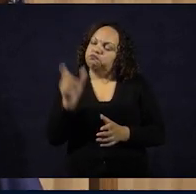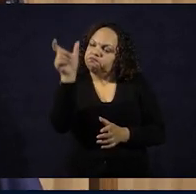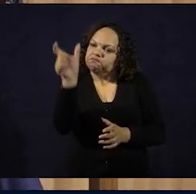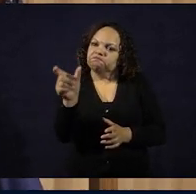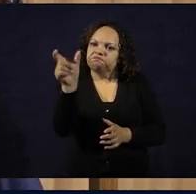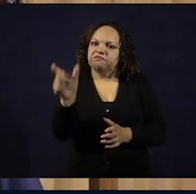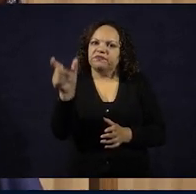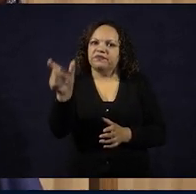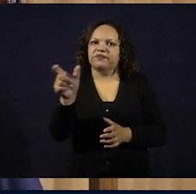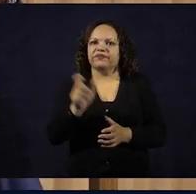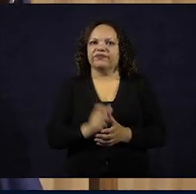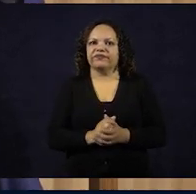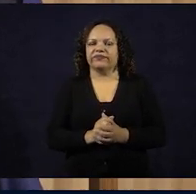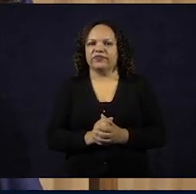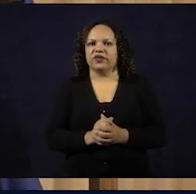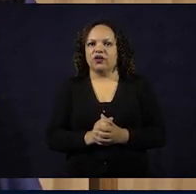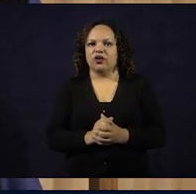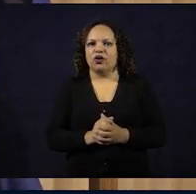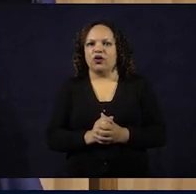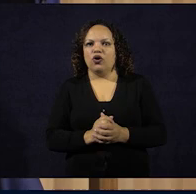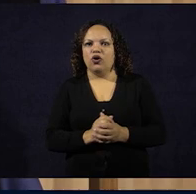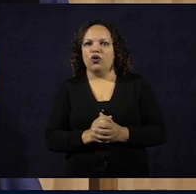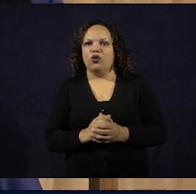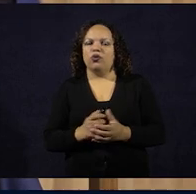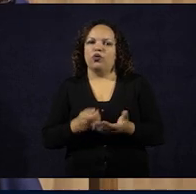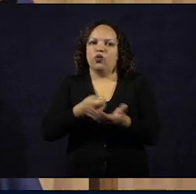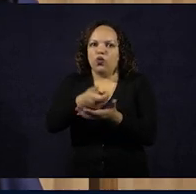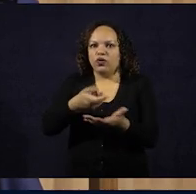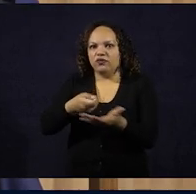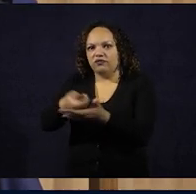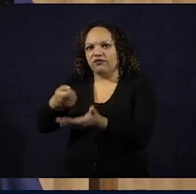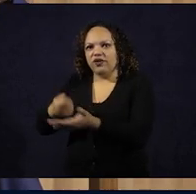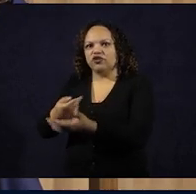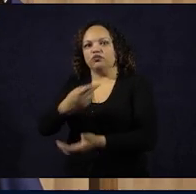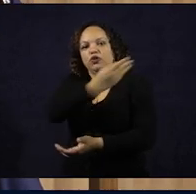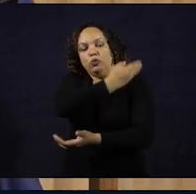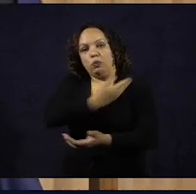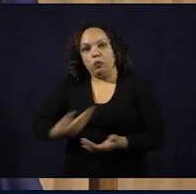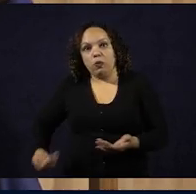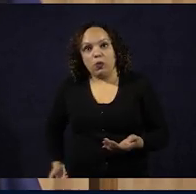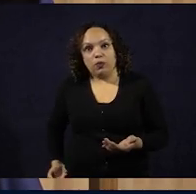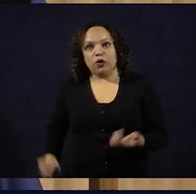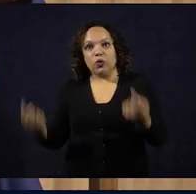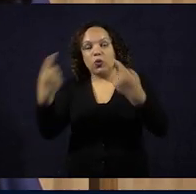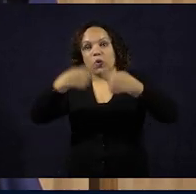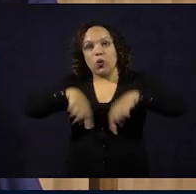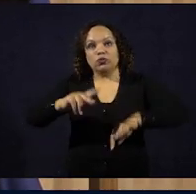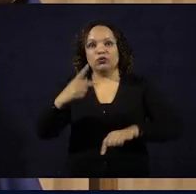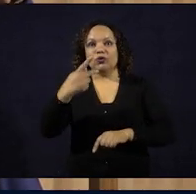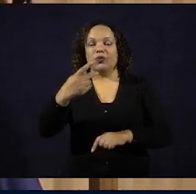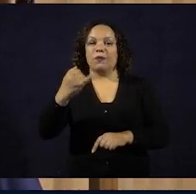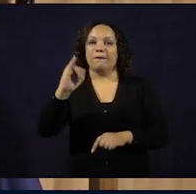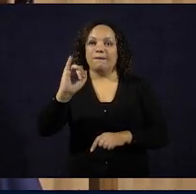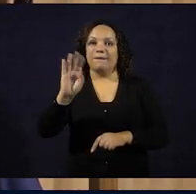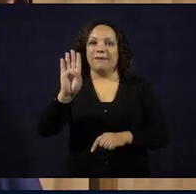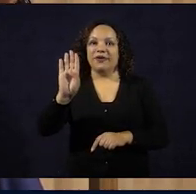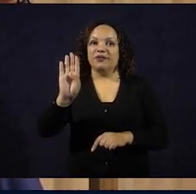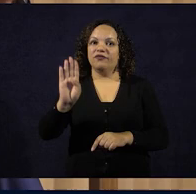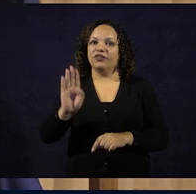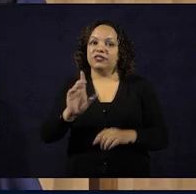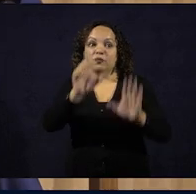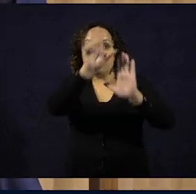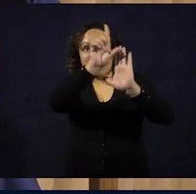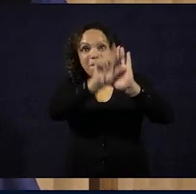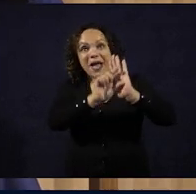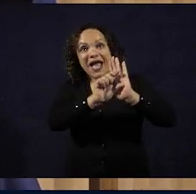interessante é o investimento público contra o PIB vai ser o mais baixo dos últimos 30 ou 40 anos